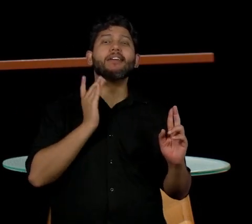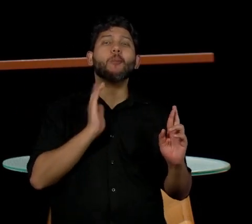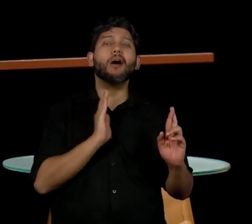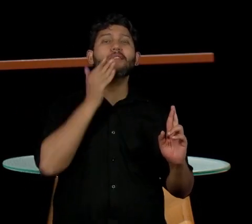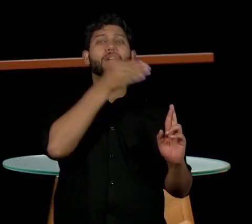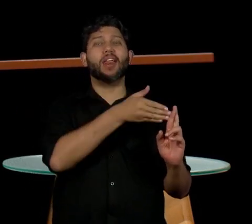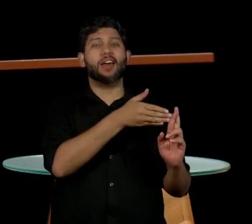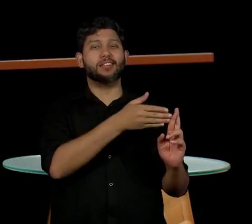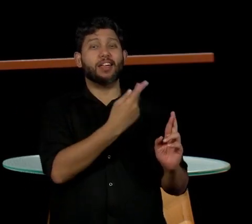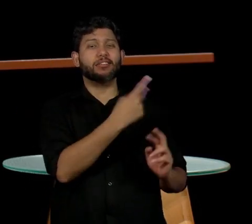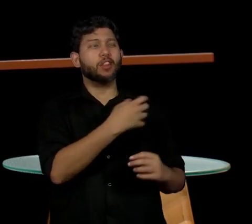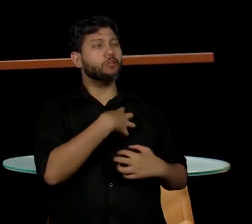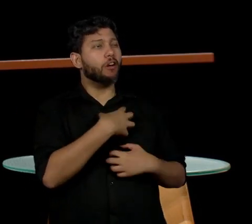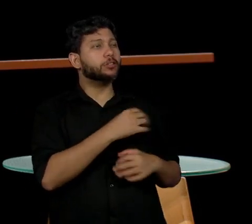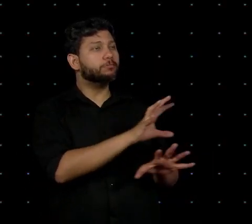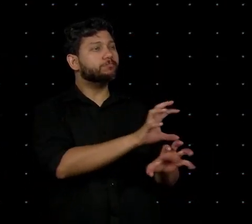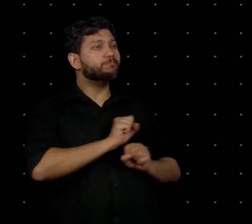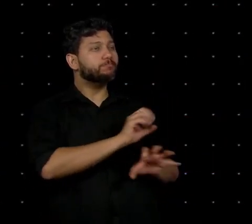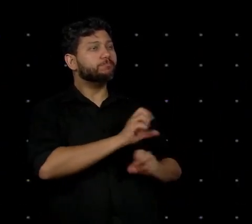musical. Vamos ver quem é?